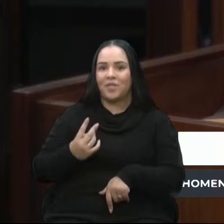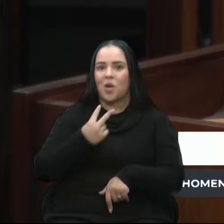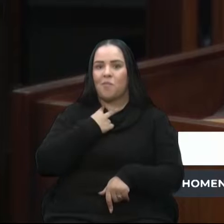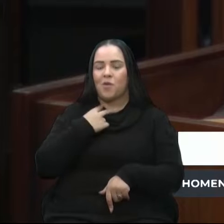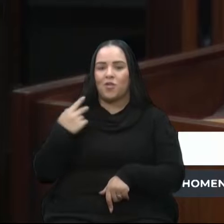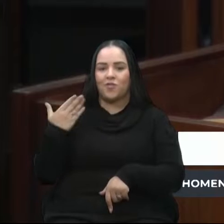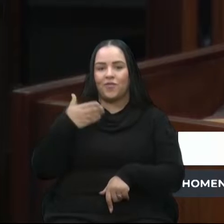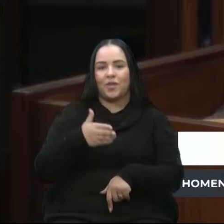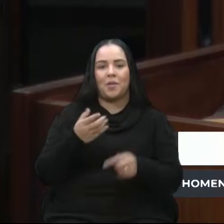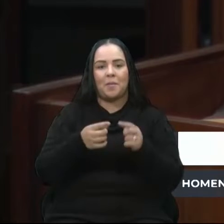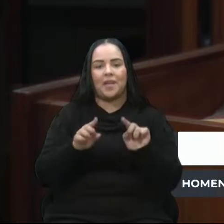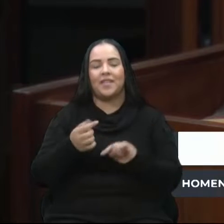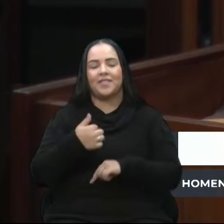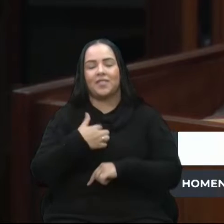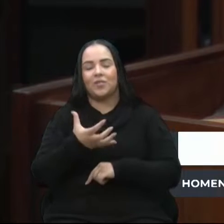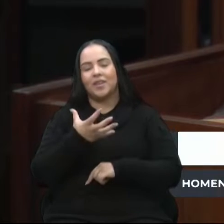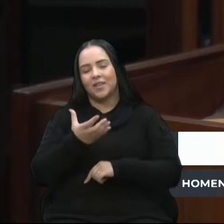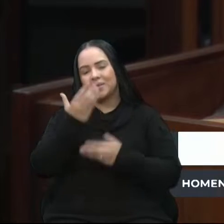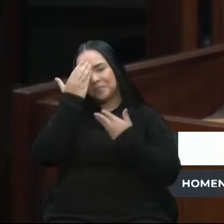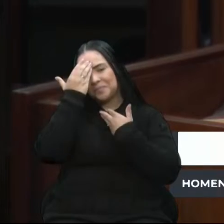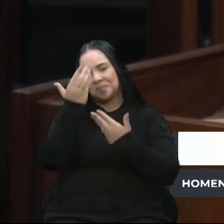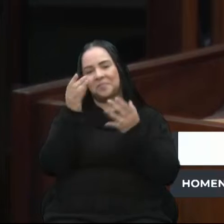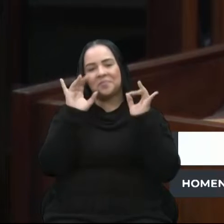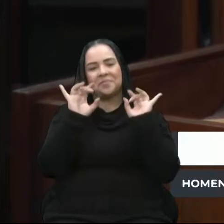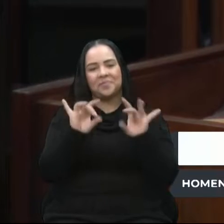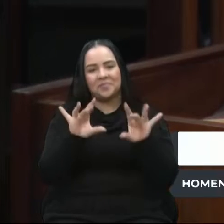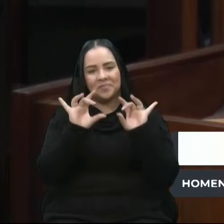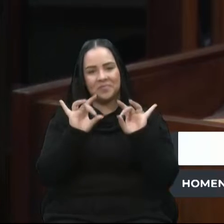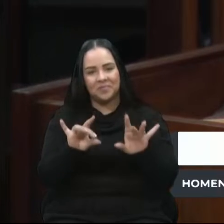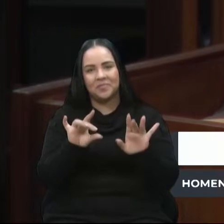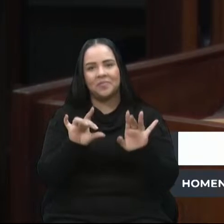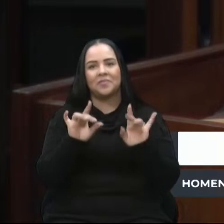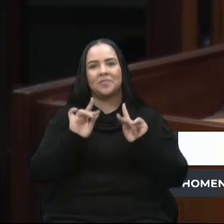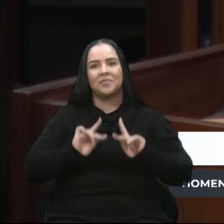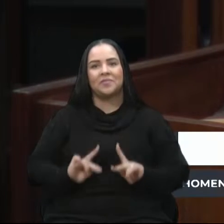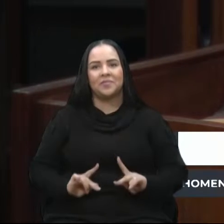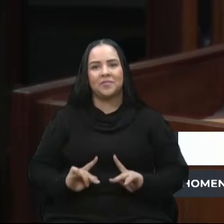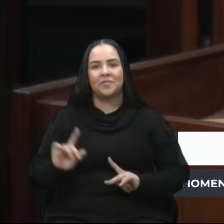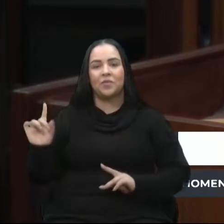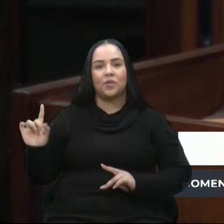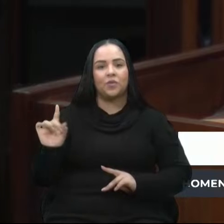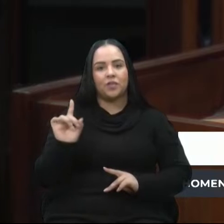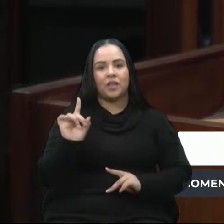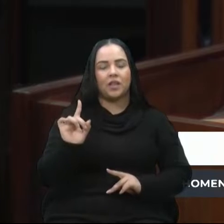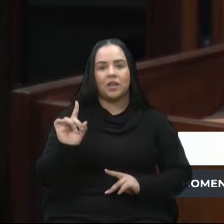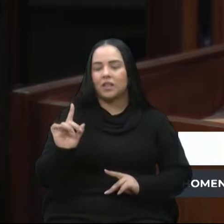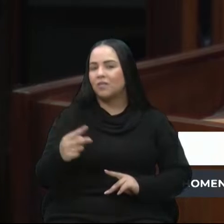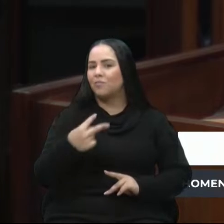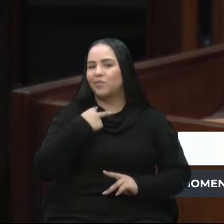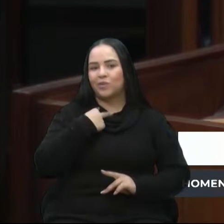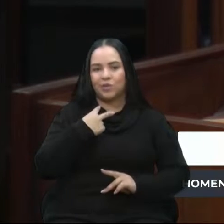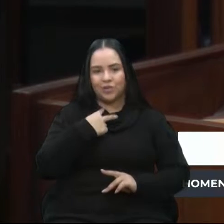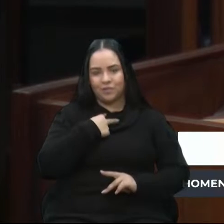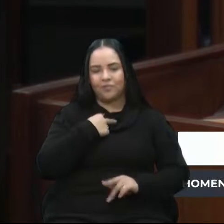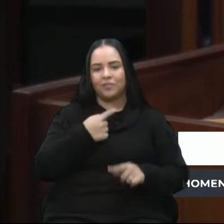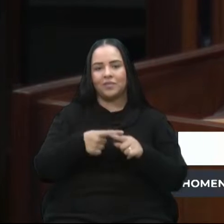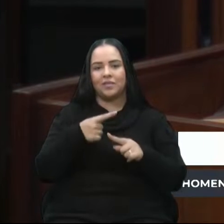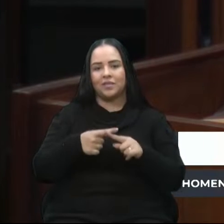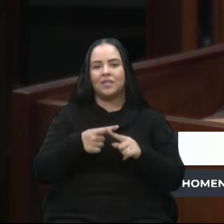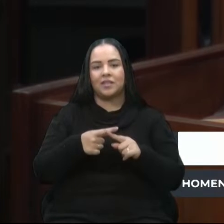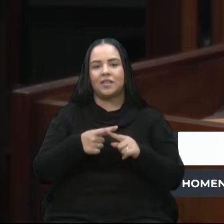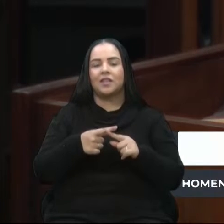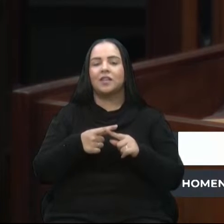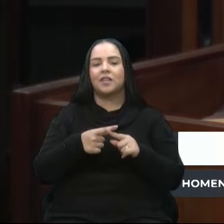quero agradecer em especial uma pessoa que estava vindo, mas também problema de saúde, não conseguiu vir. Ela disse que vai